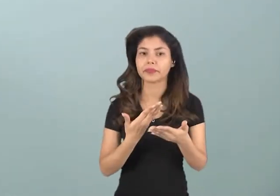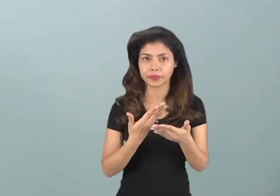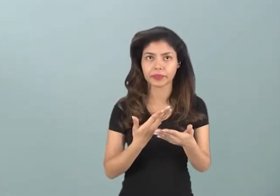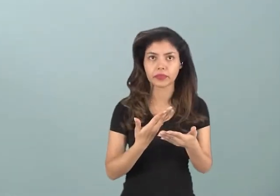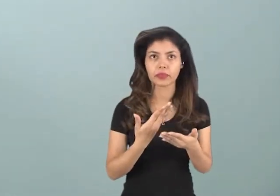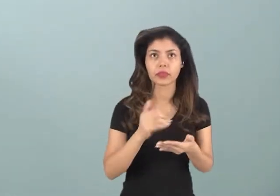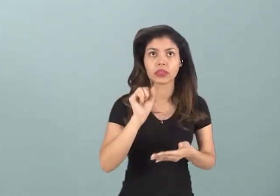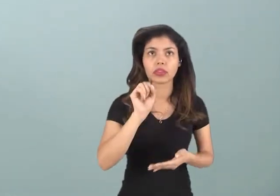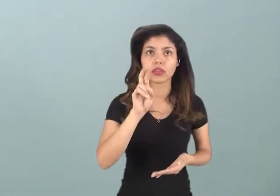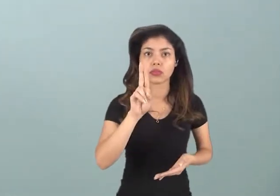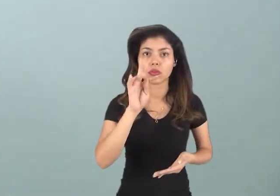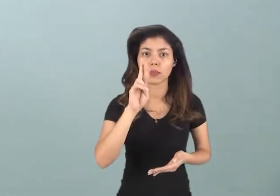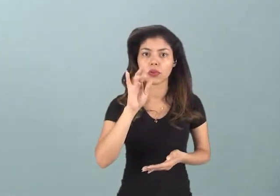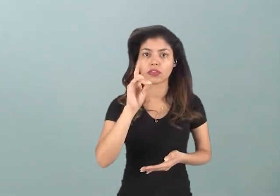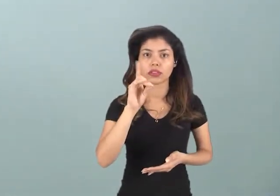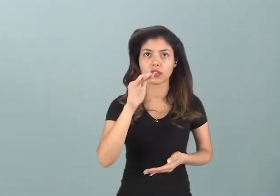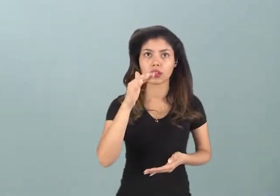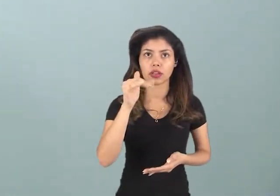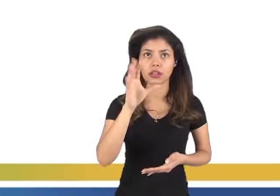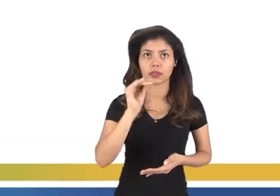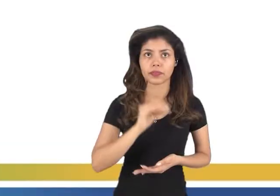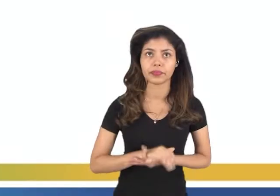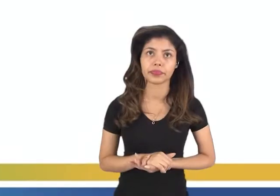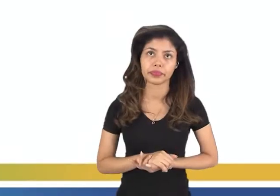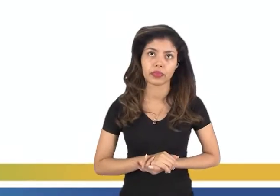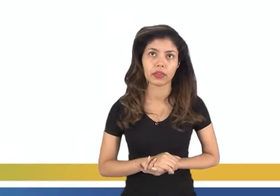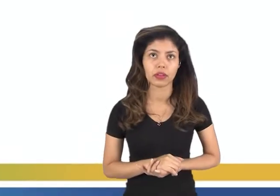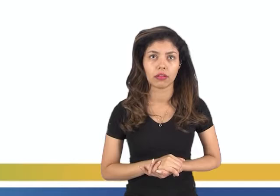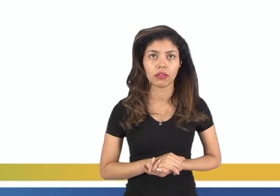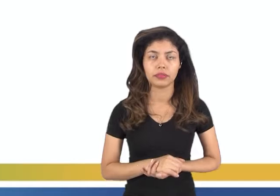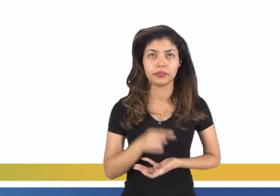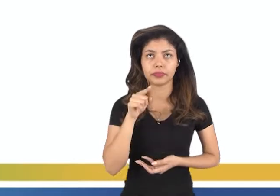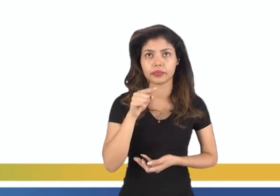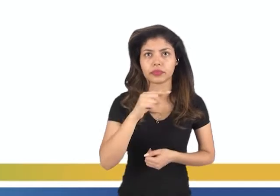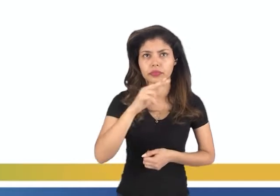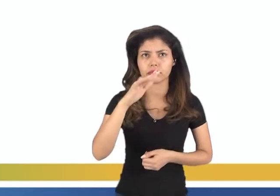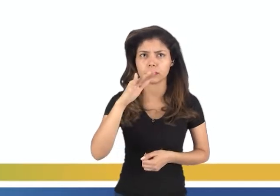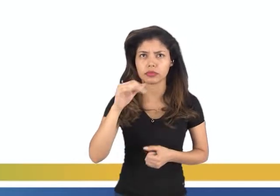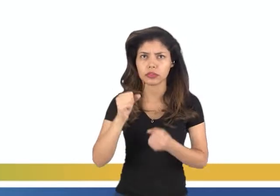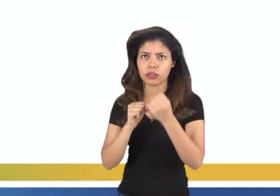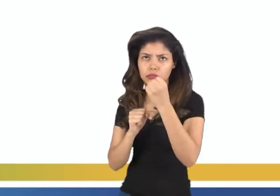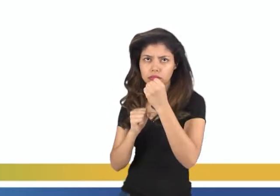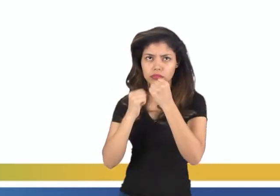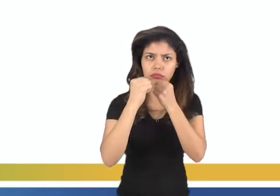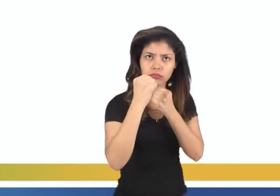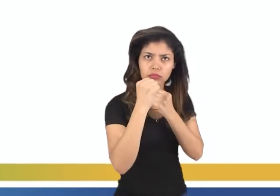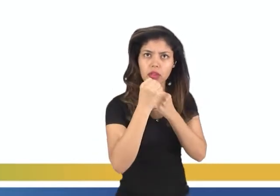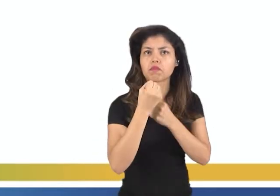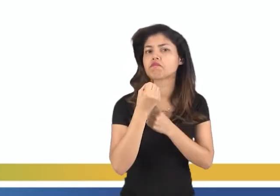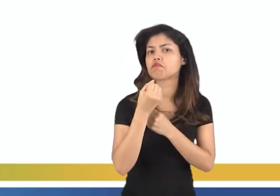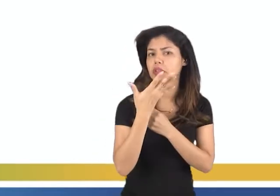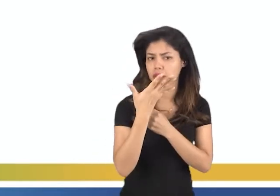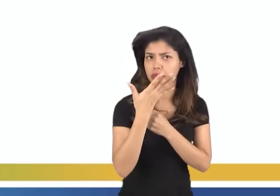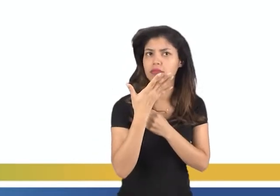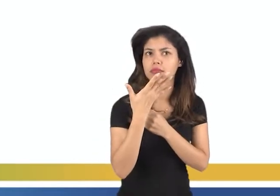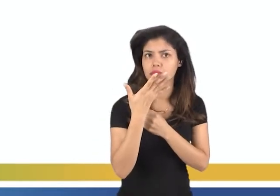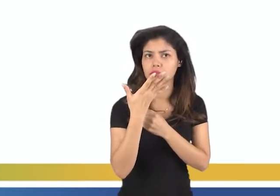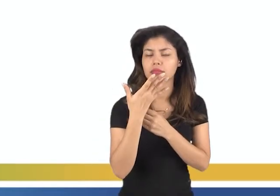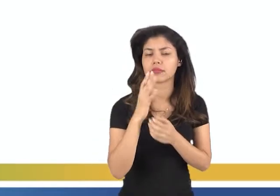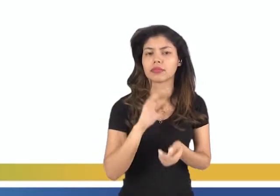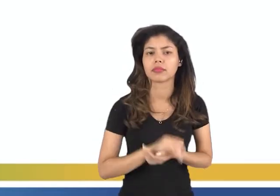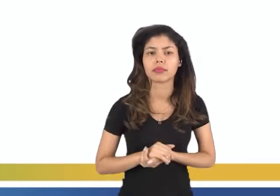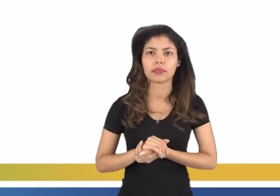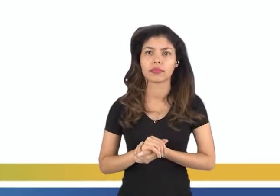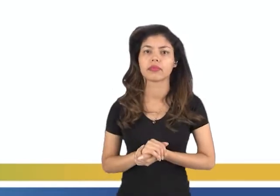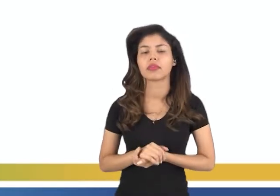subordinação. Vamos ver essa outra campanha? Você nunca viu lutadores que usam também as cordas.